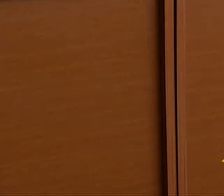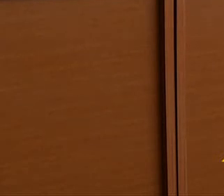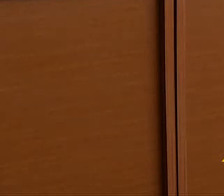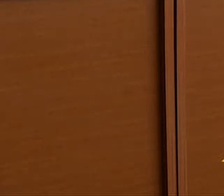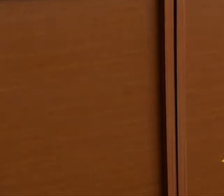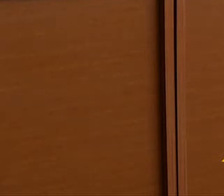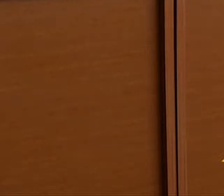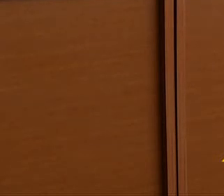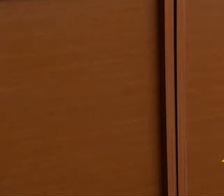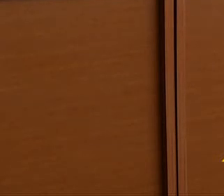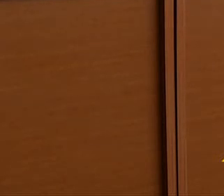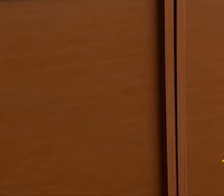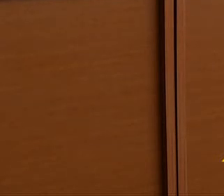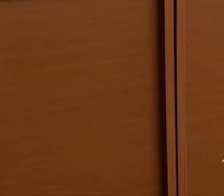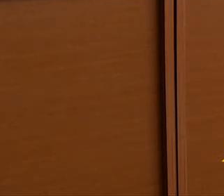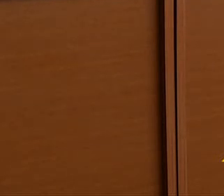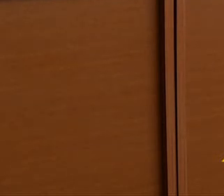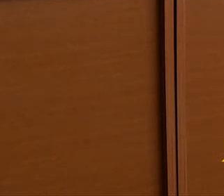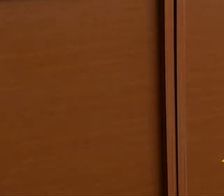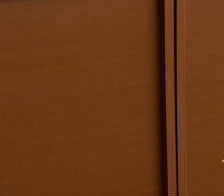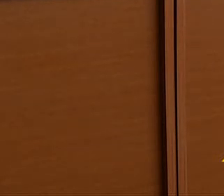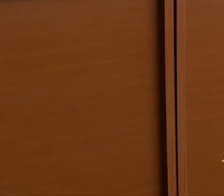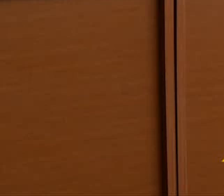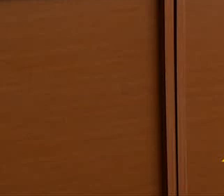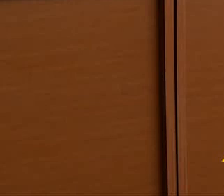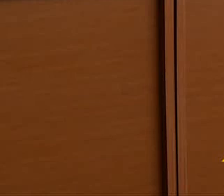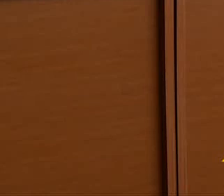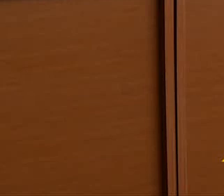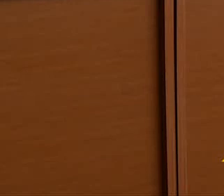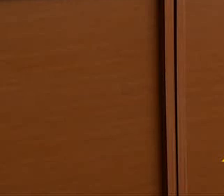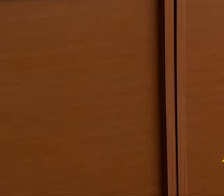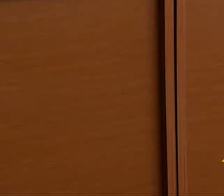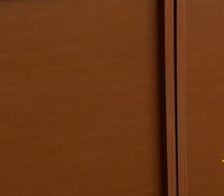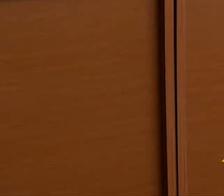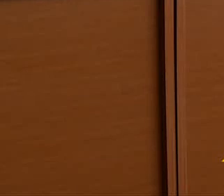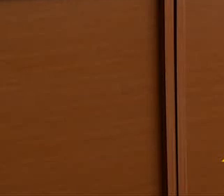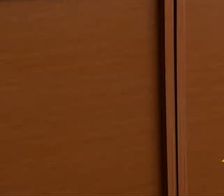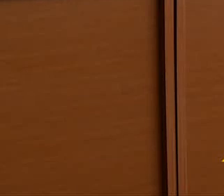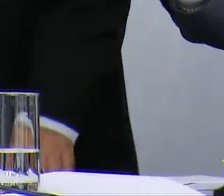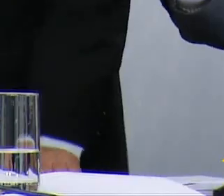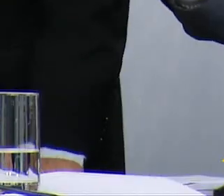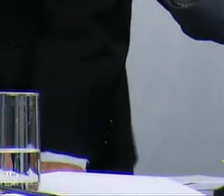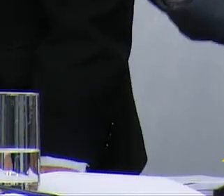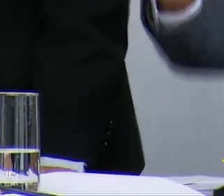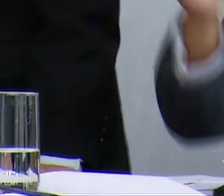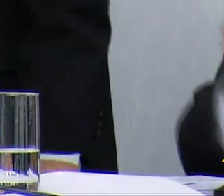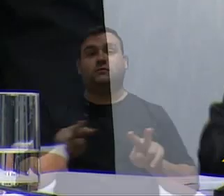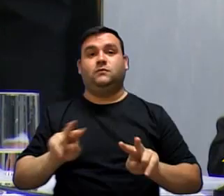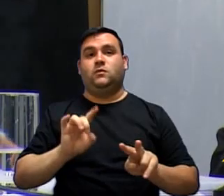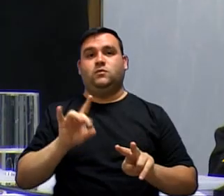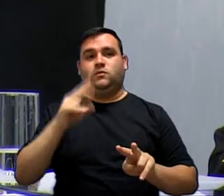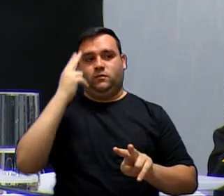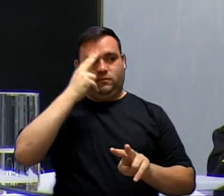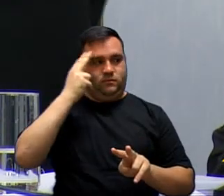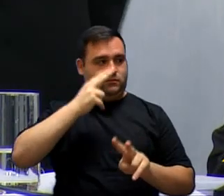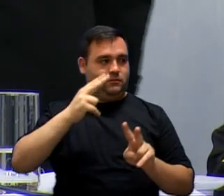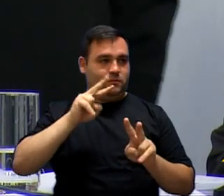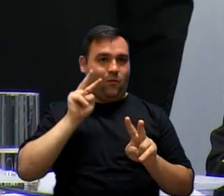Irineu, Hudson, você pode ficar... Não, não, só olhando, o Irineu.